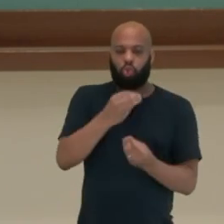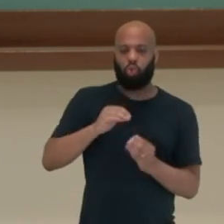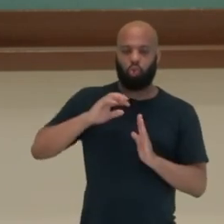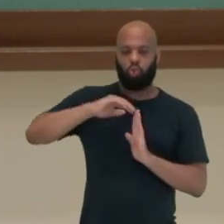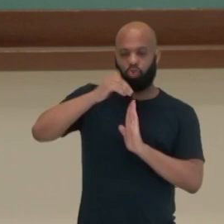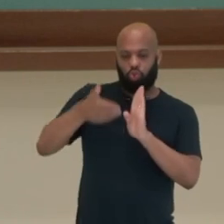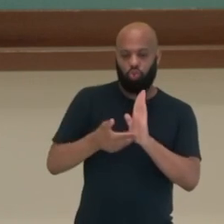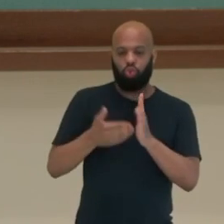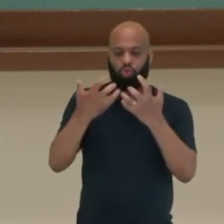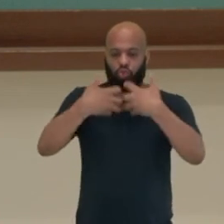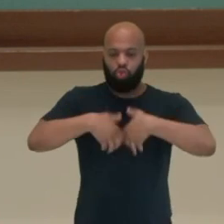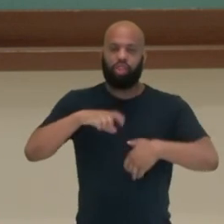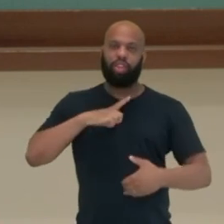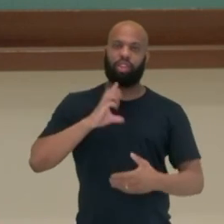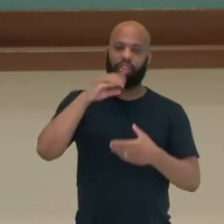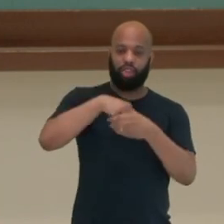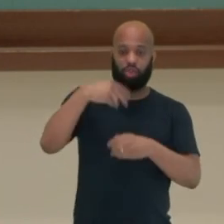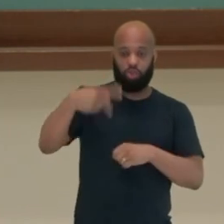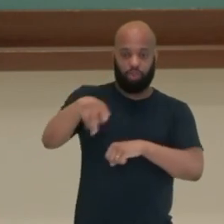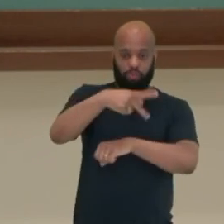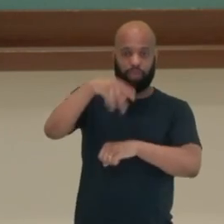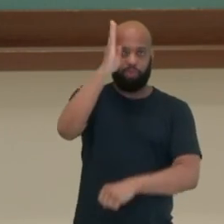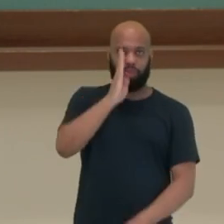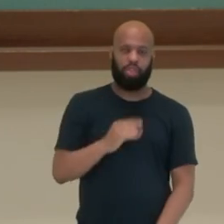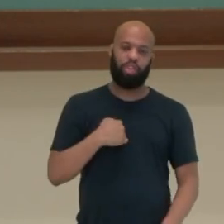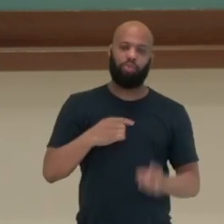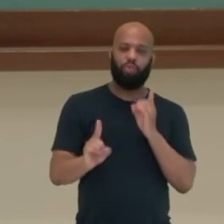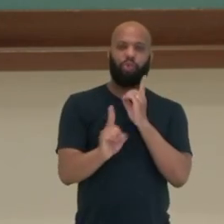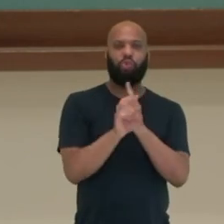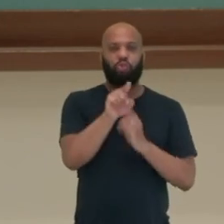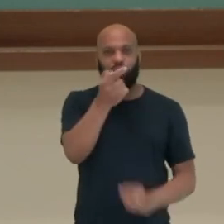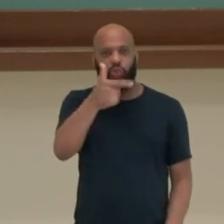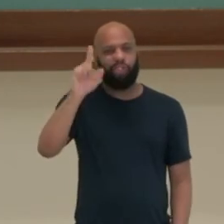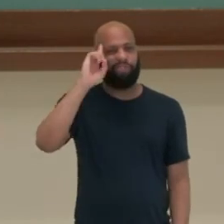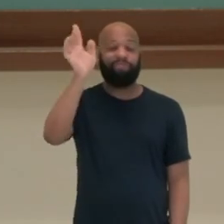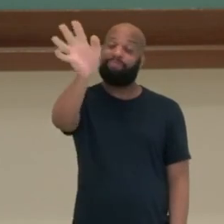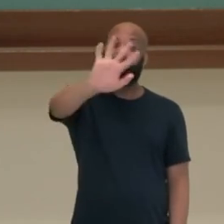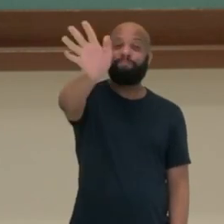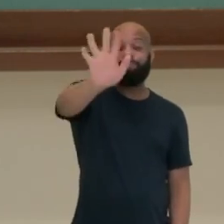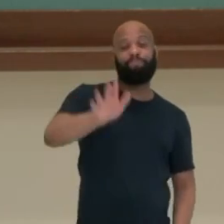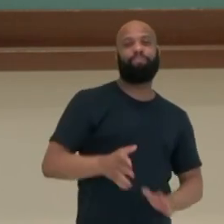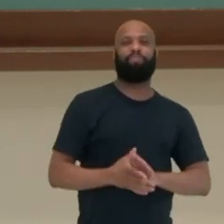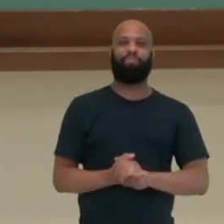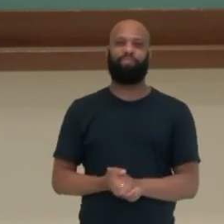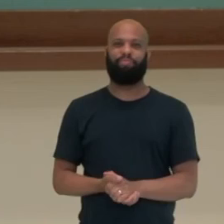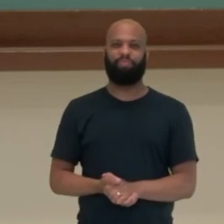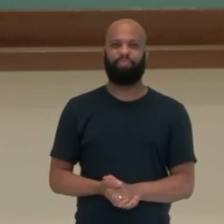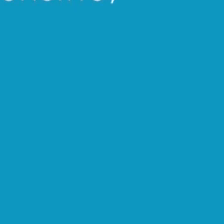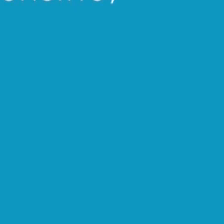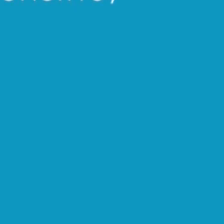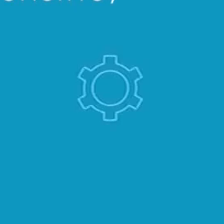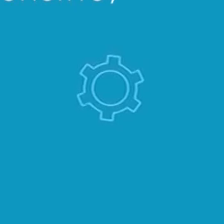isso funciona dentro do nosso país e a gente se encontra numa próxima. Tchau, tchau!